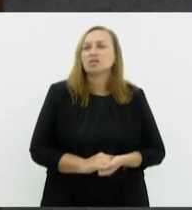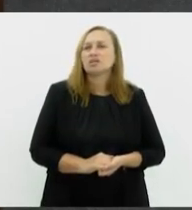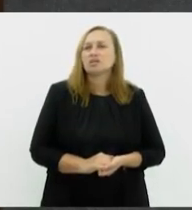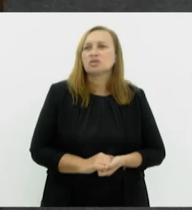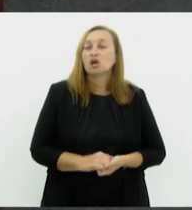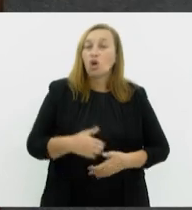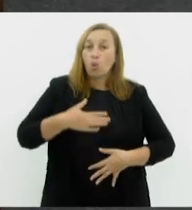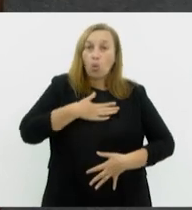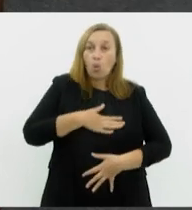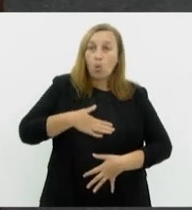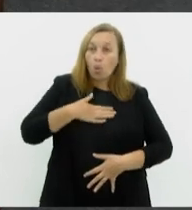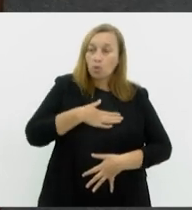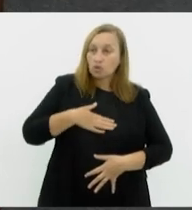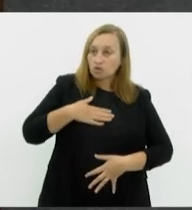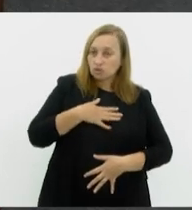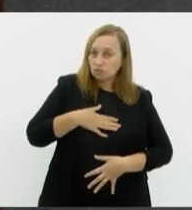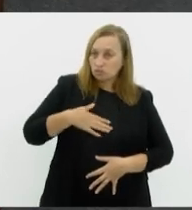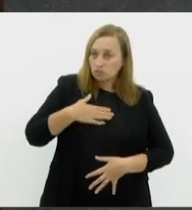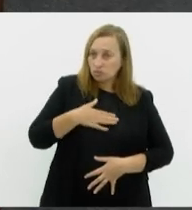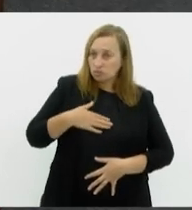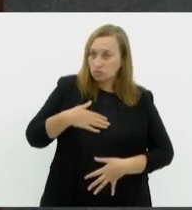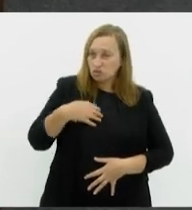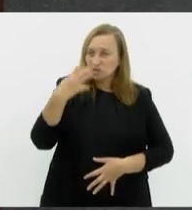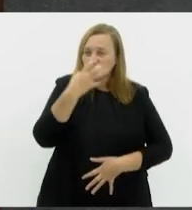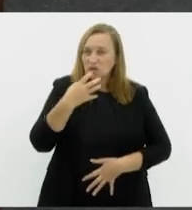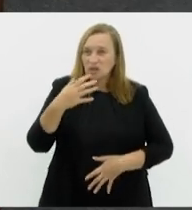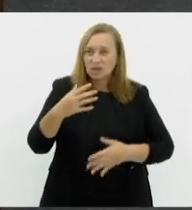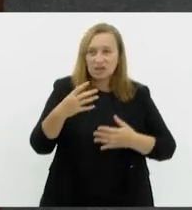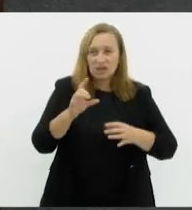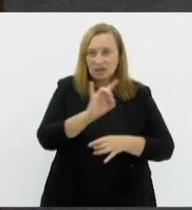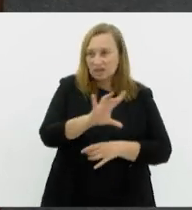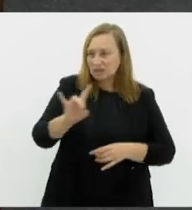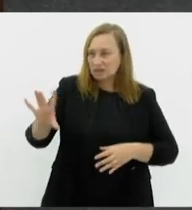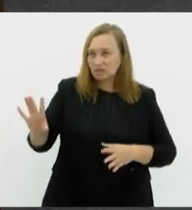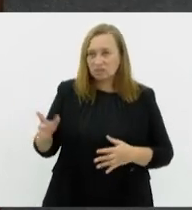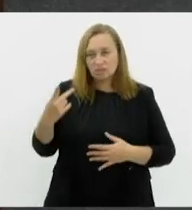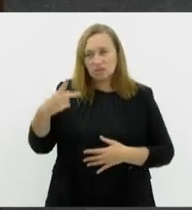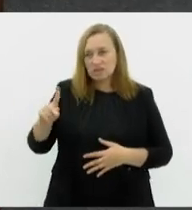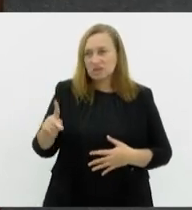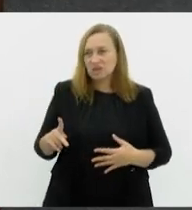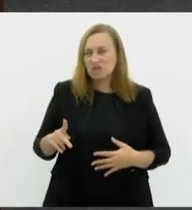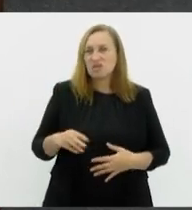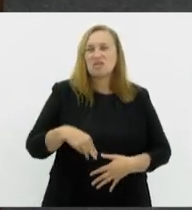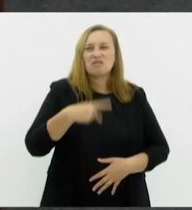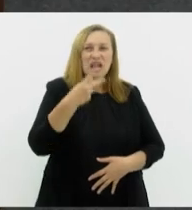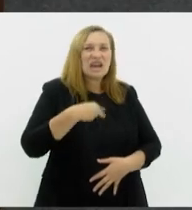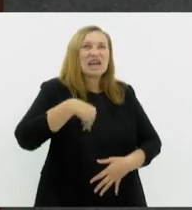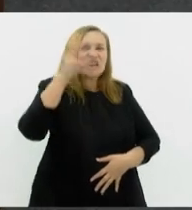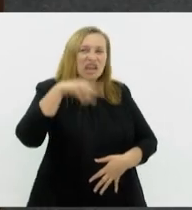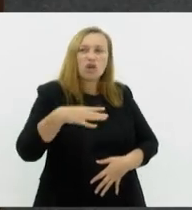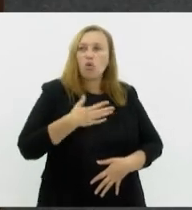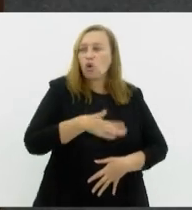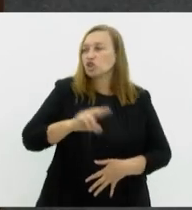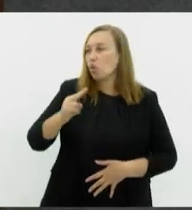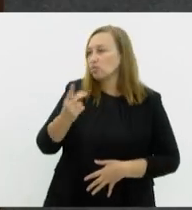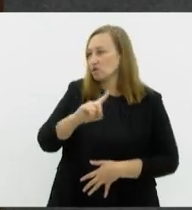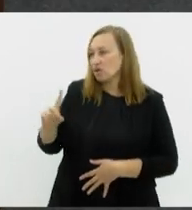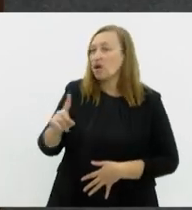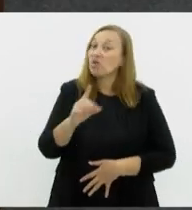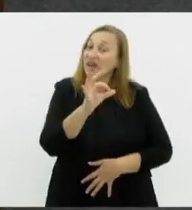gosto musical, cada um tem o seu. Eu não vou ficar aqui discutindo quem gosta ou quem não gosta da Madonna. Agora, é